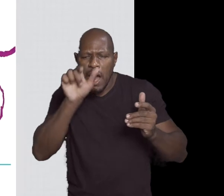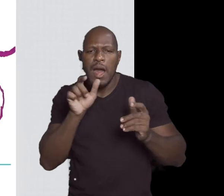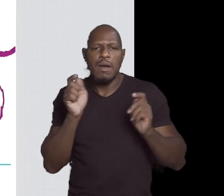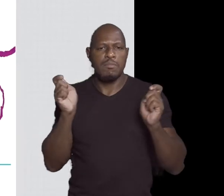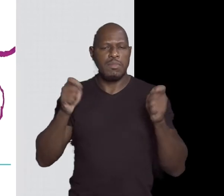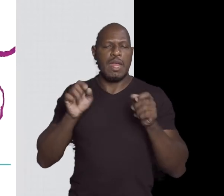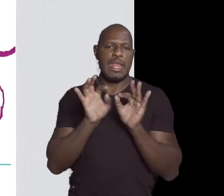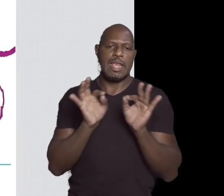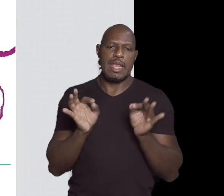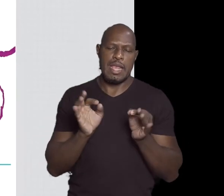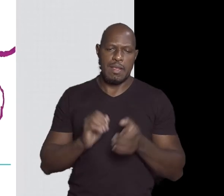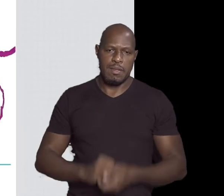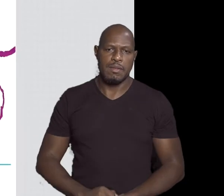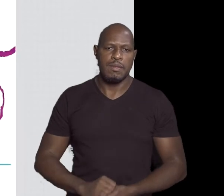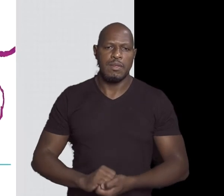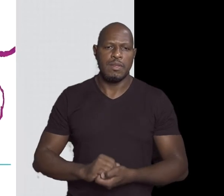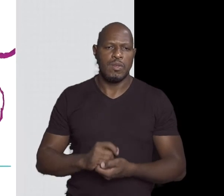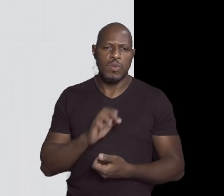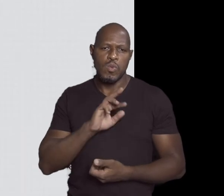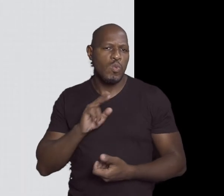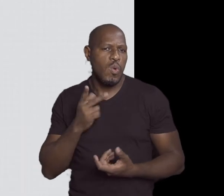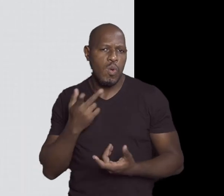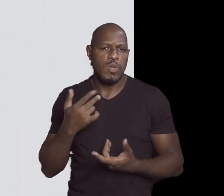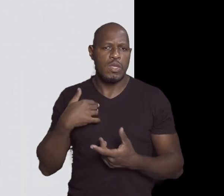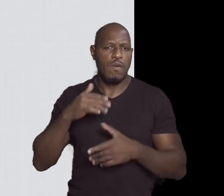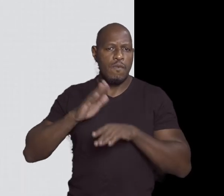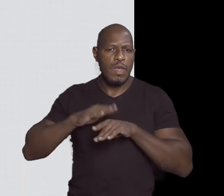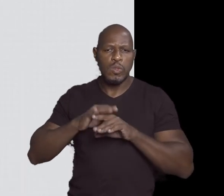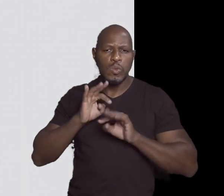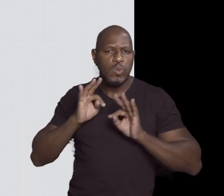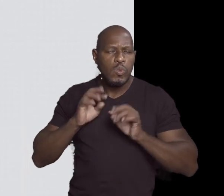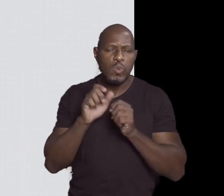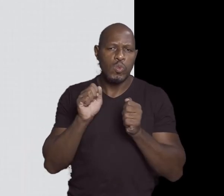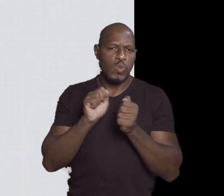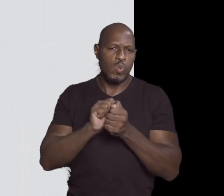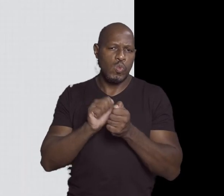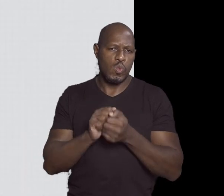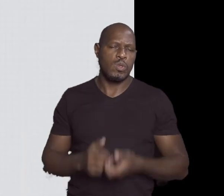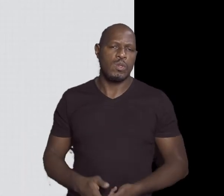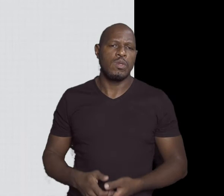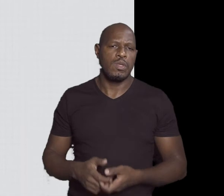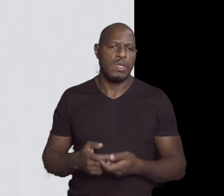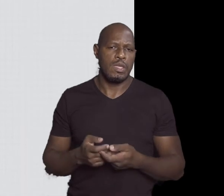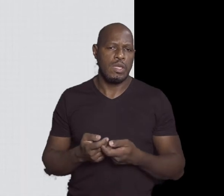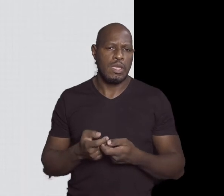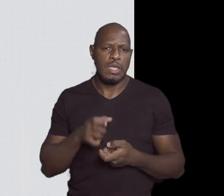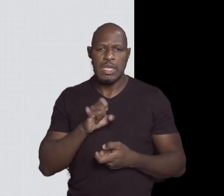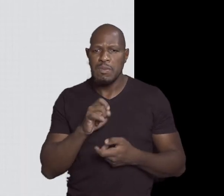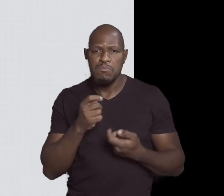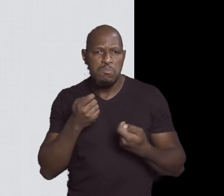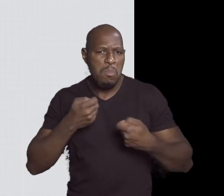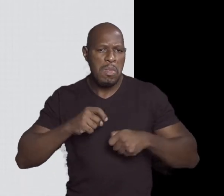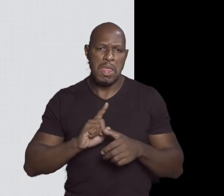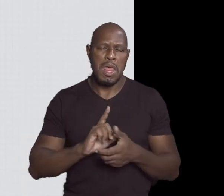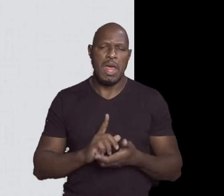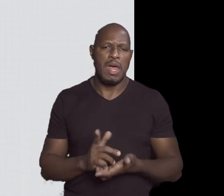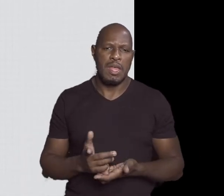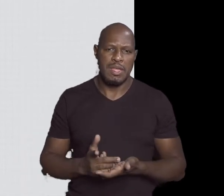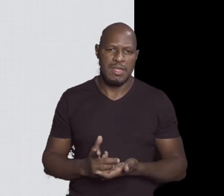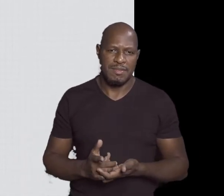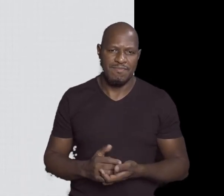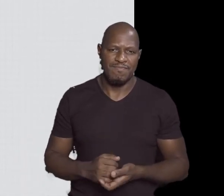essa possibilidade é mais simples do que se eu fizesse tudo junto e precisasse